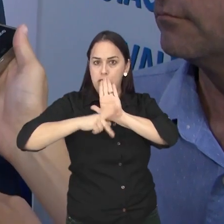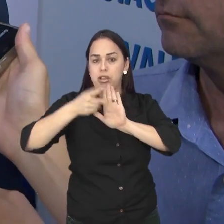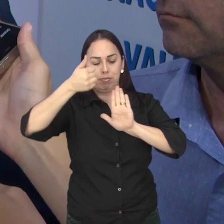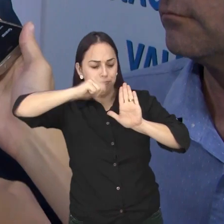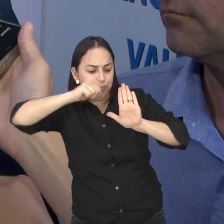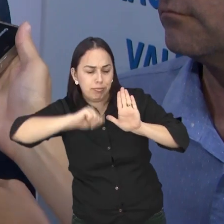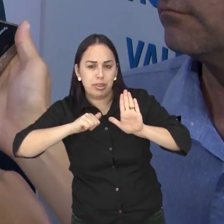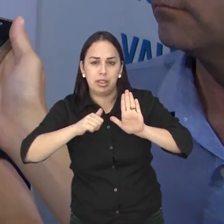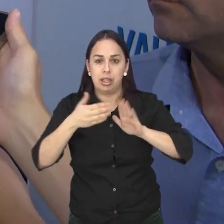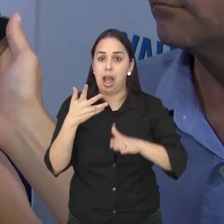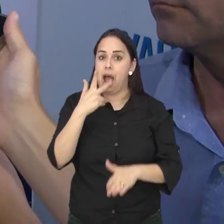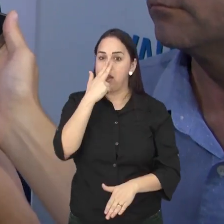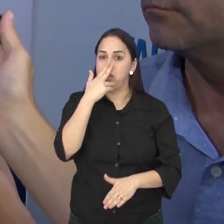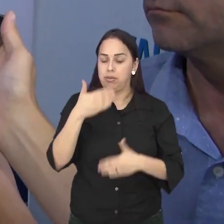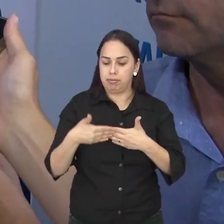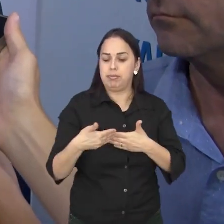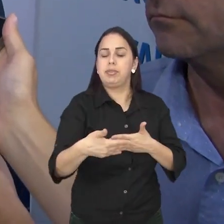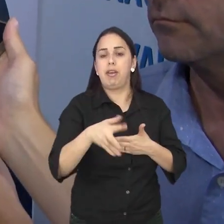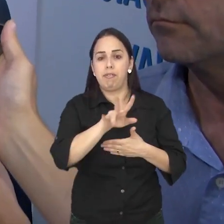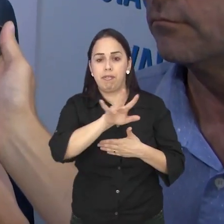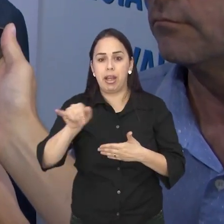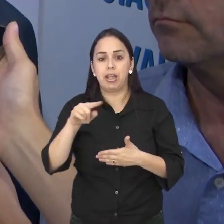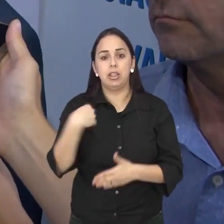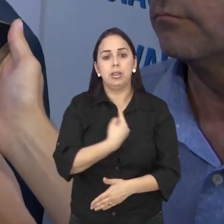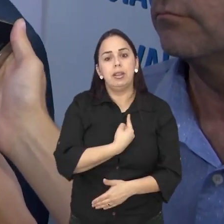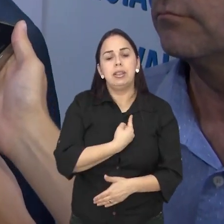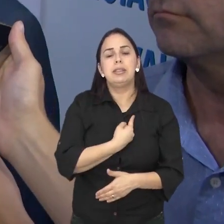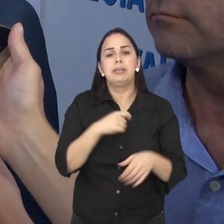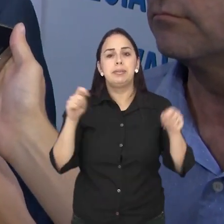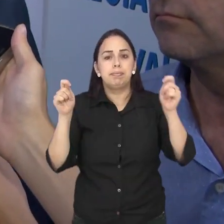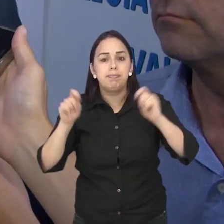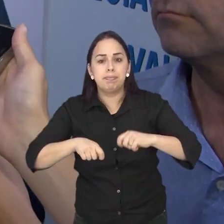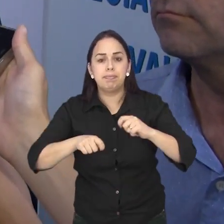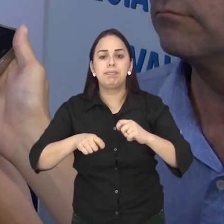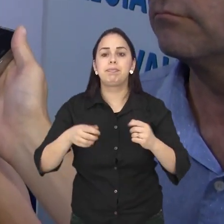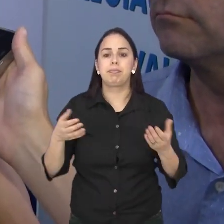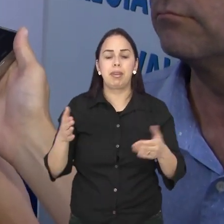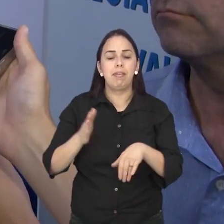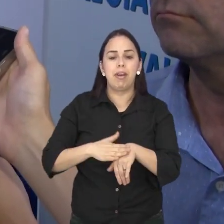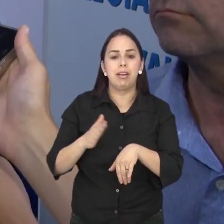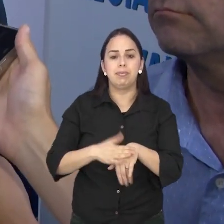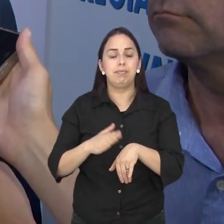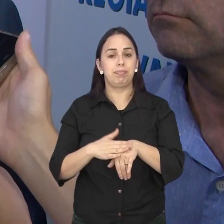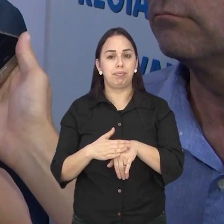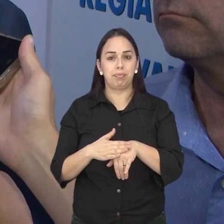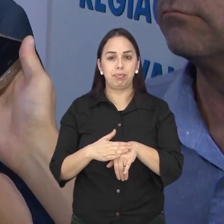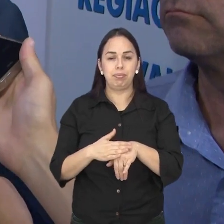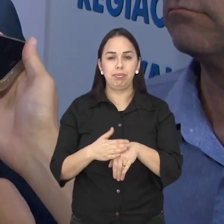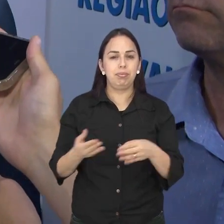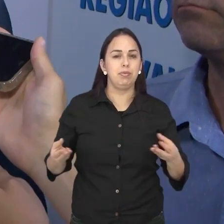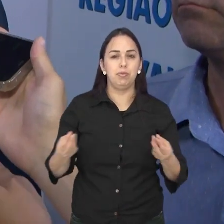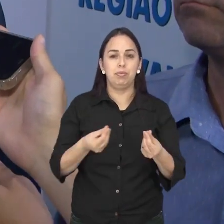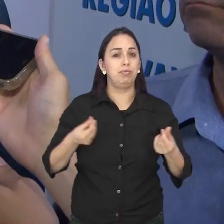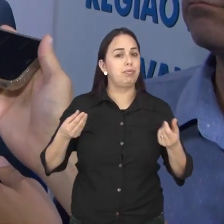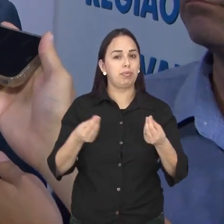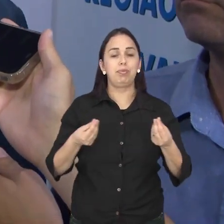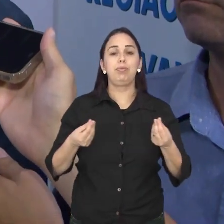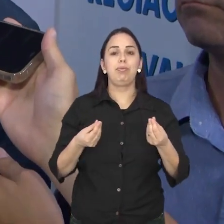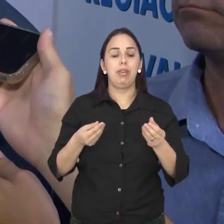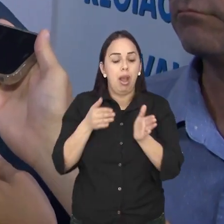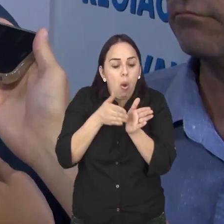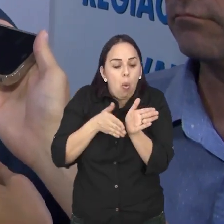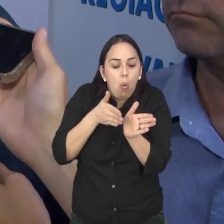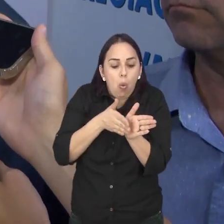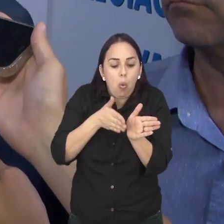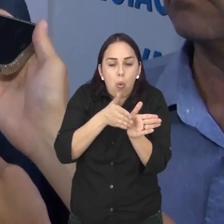deve acontecer nos próximos meses para que a gente possa, então, passar de fato a ter essa perspectiva